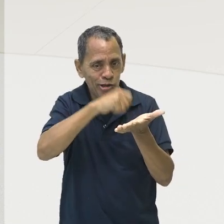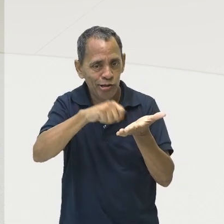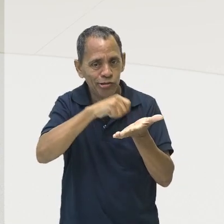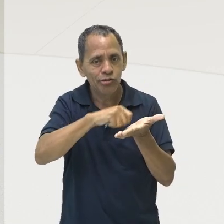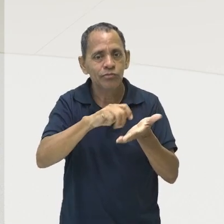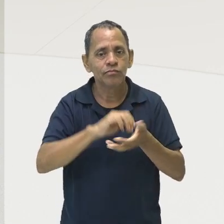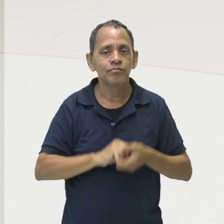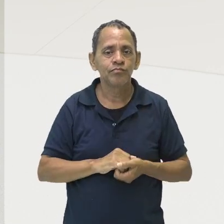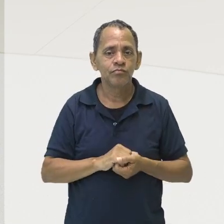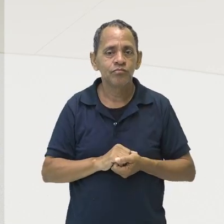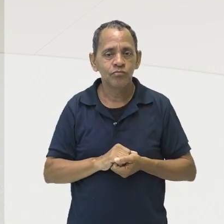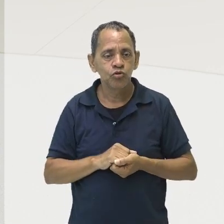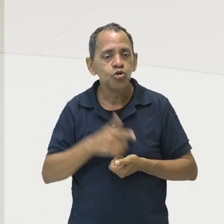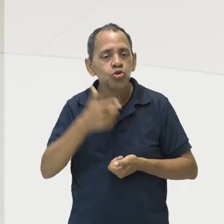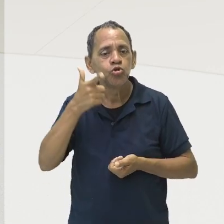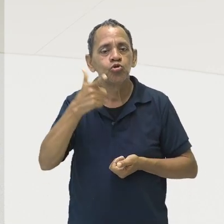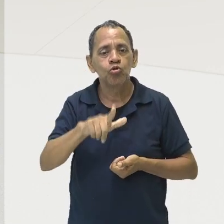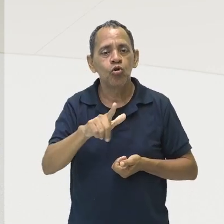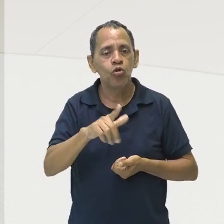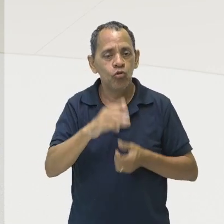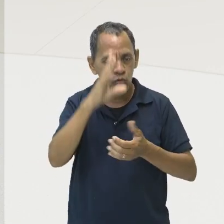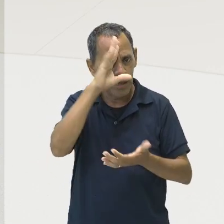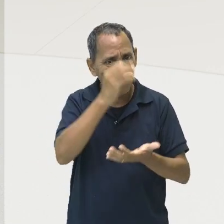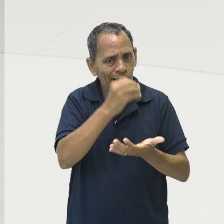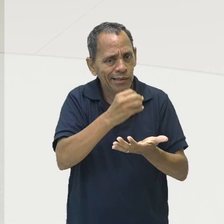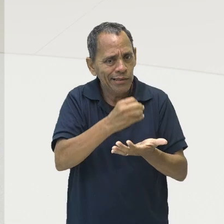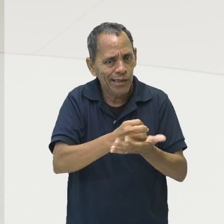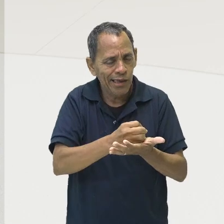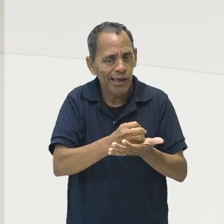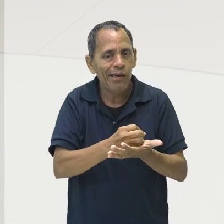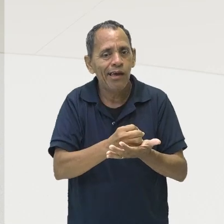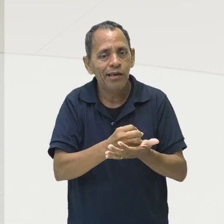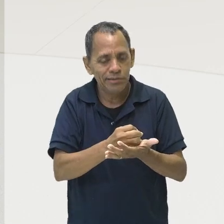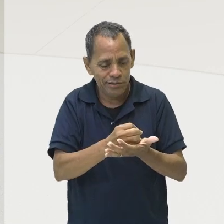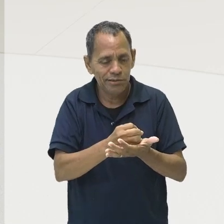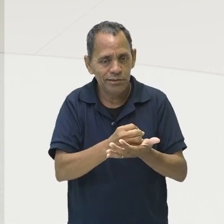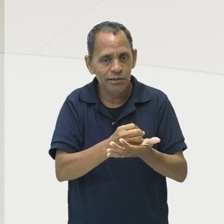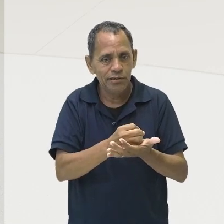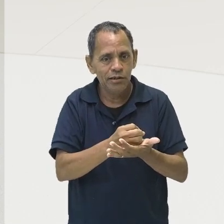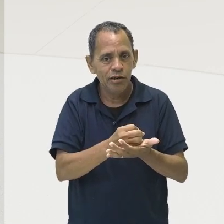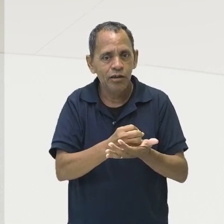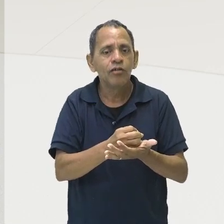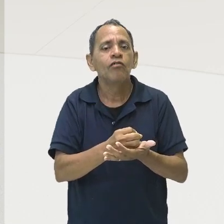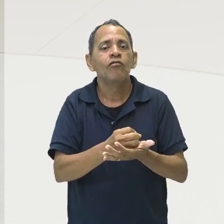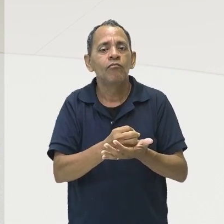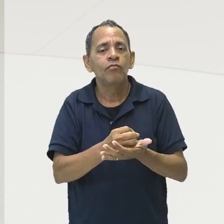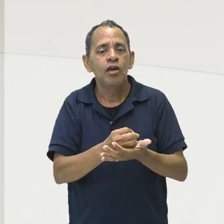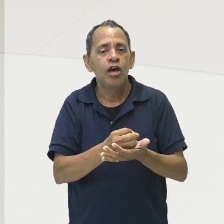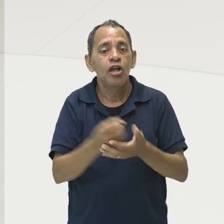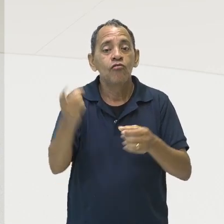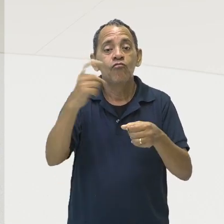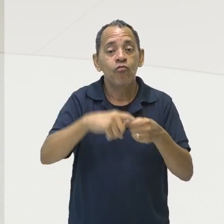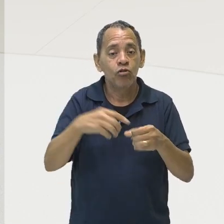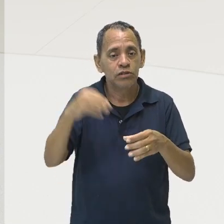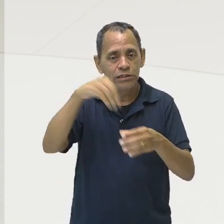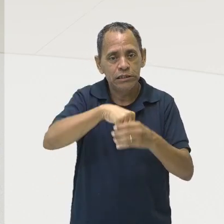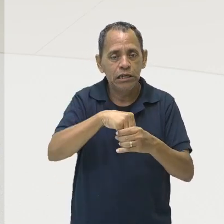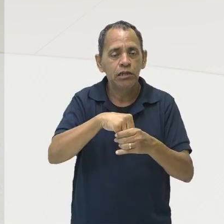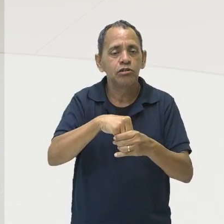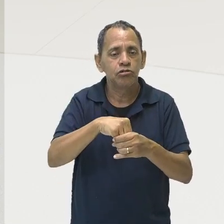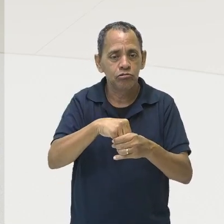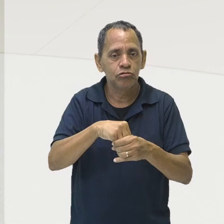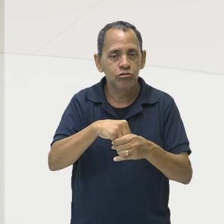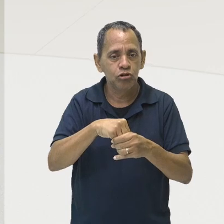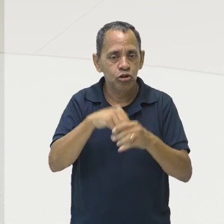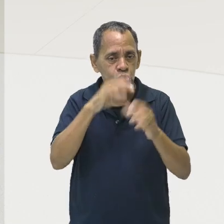da tese vai se encaixar lá em cima, né? Vai voltar a falar da nossa introdução. A proposta